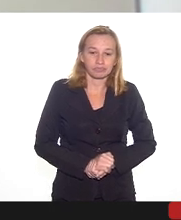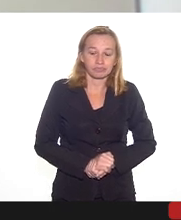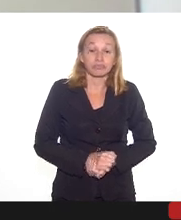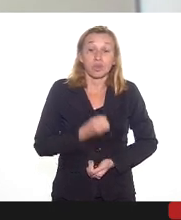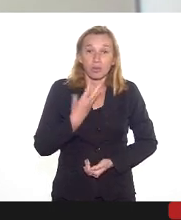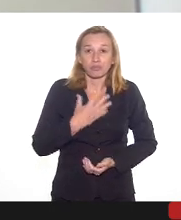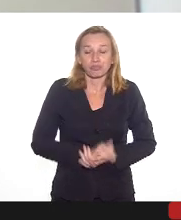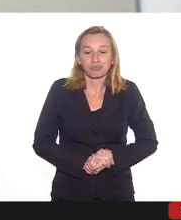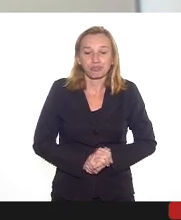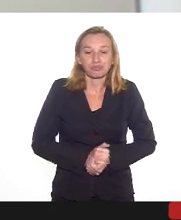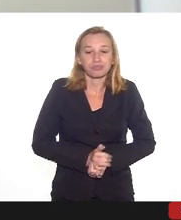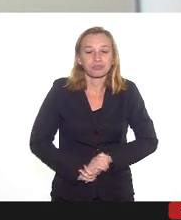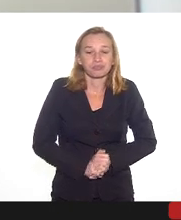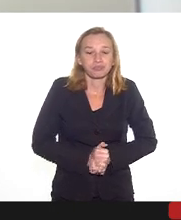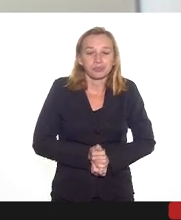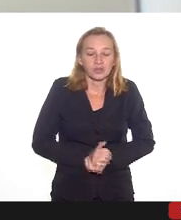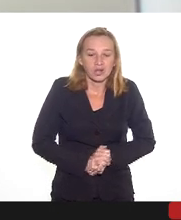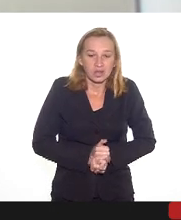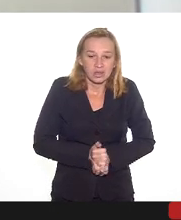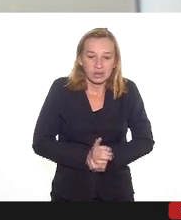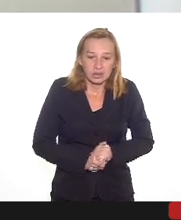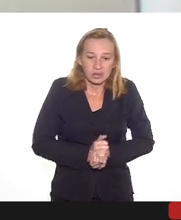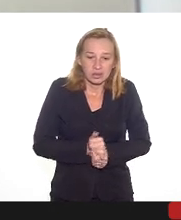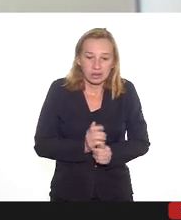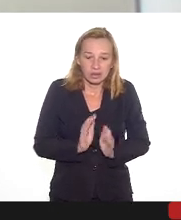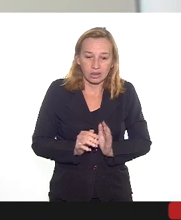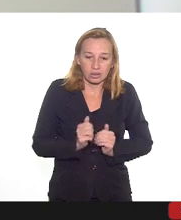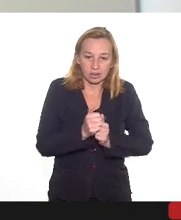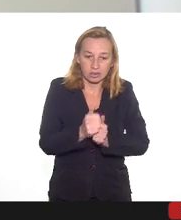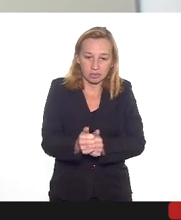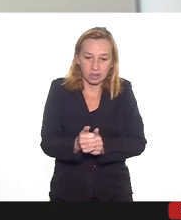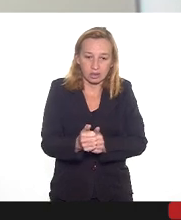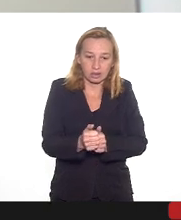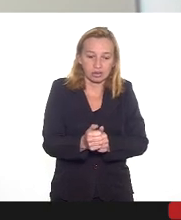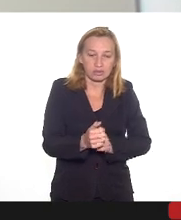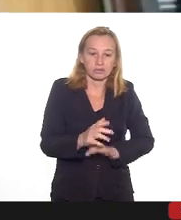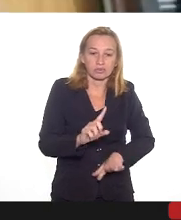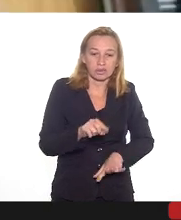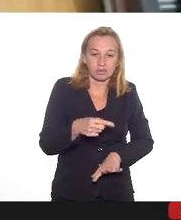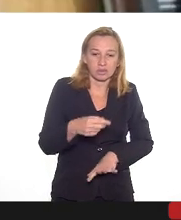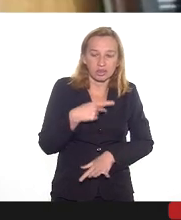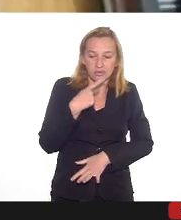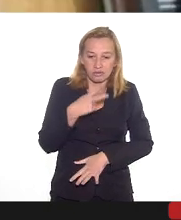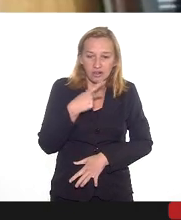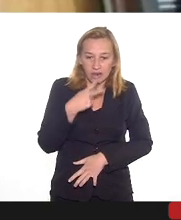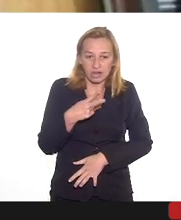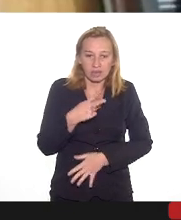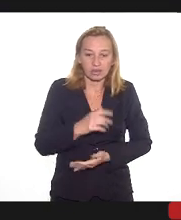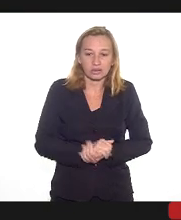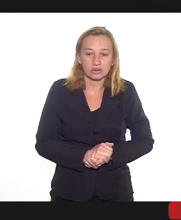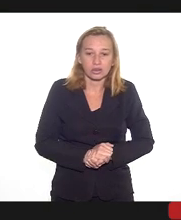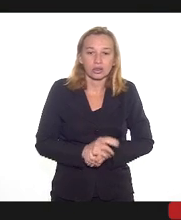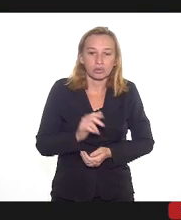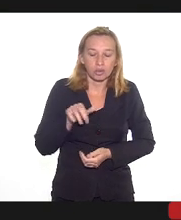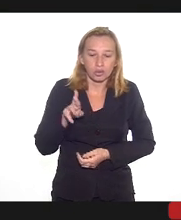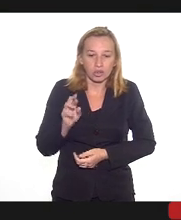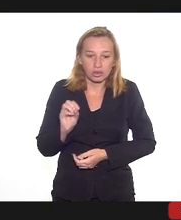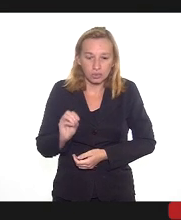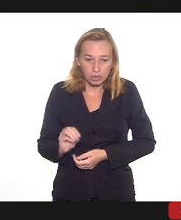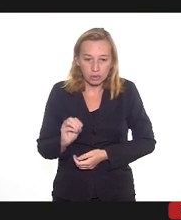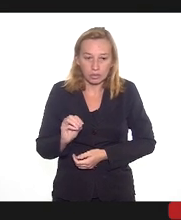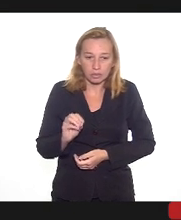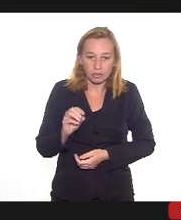Bom, vou tentar, então, amarrar aqui alguns encaminhamentos para passar a palavra, né, para o procurador Marcos